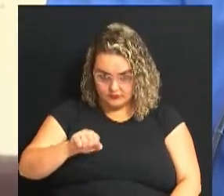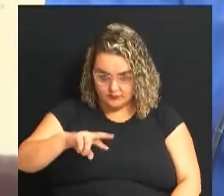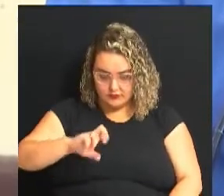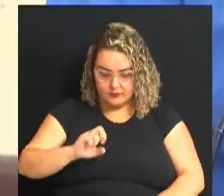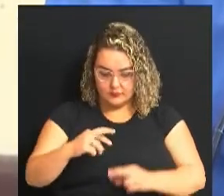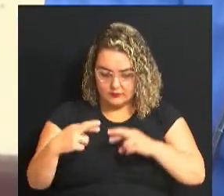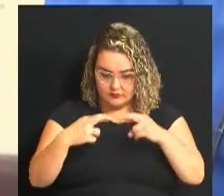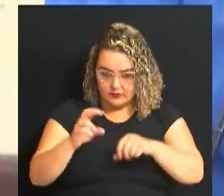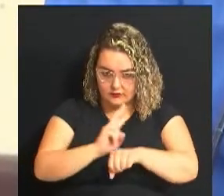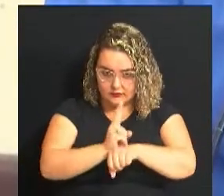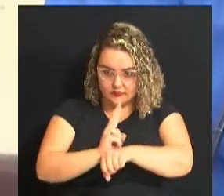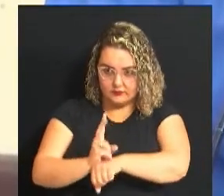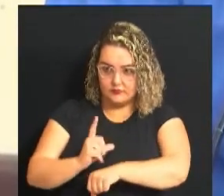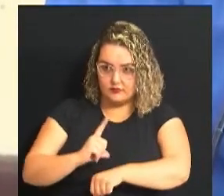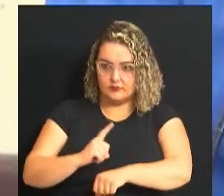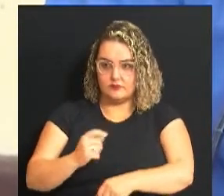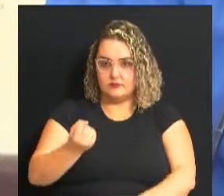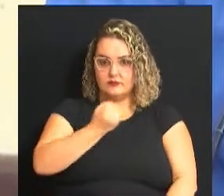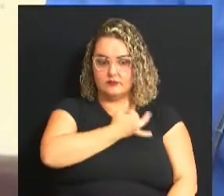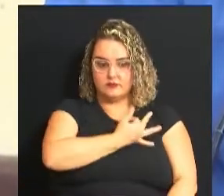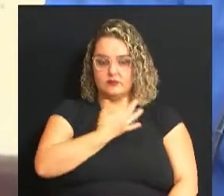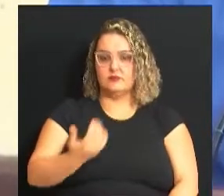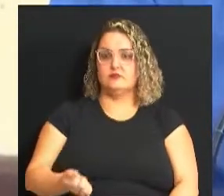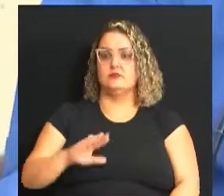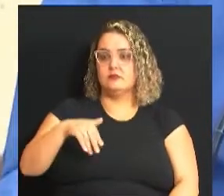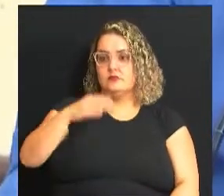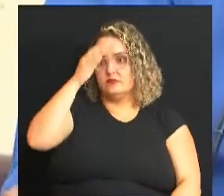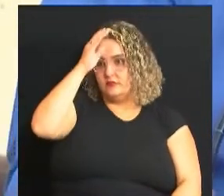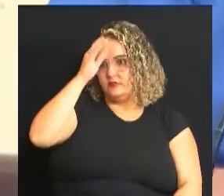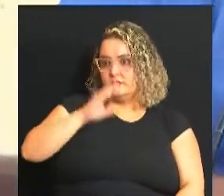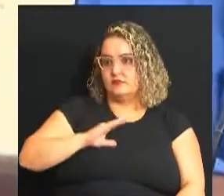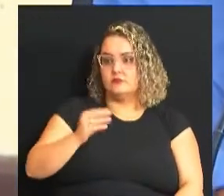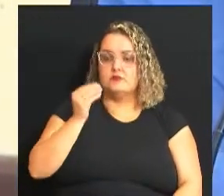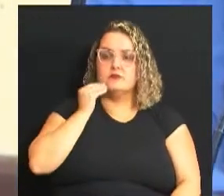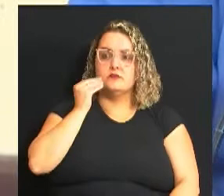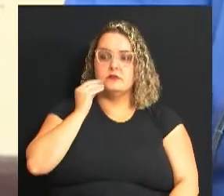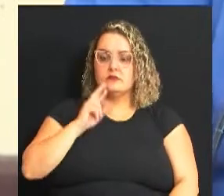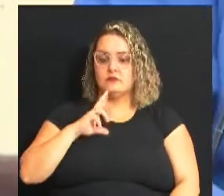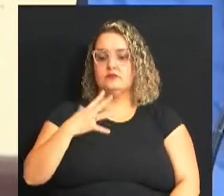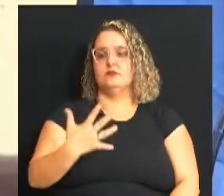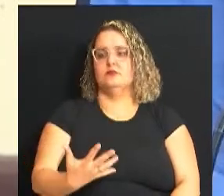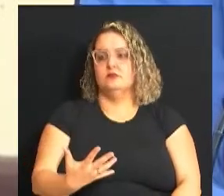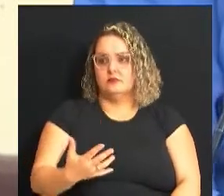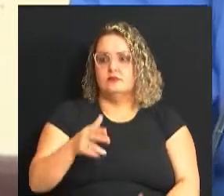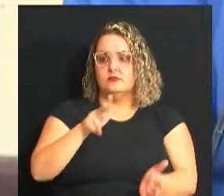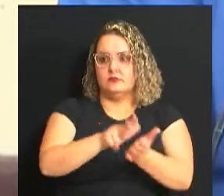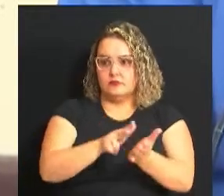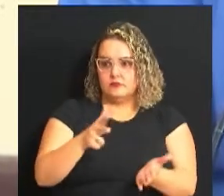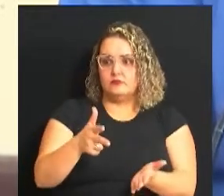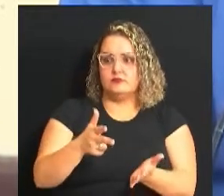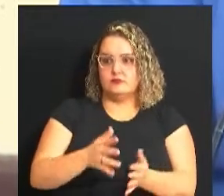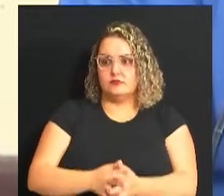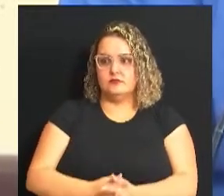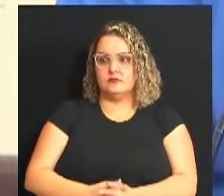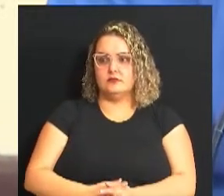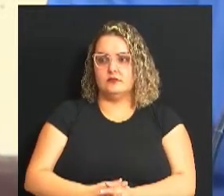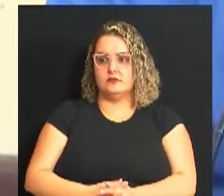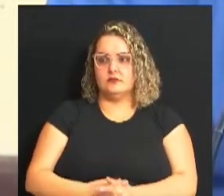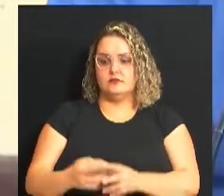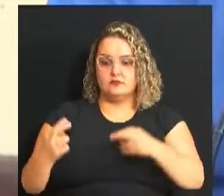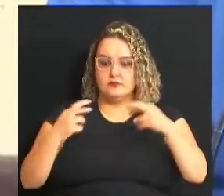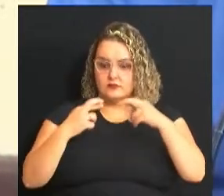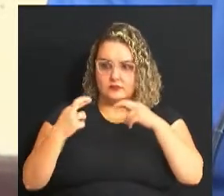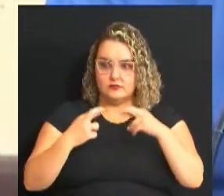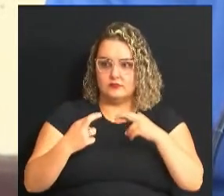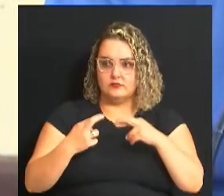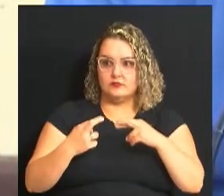quantidade. Porque quando o cidadão ele tenta dar a solução a regularizar, na vigilância, se o